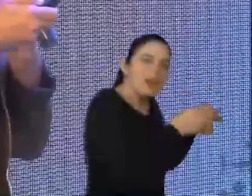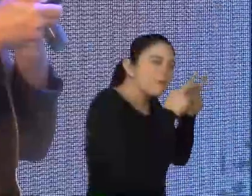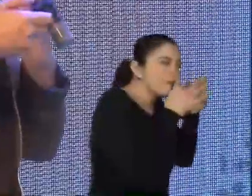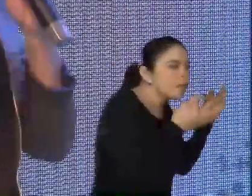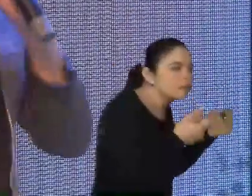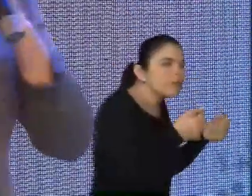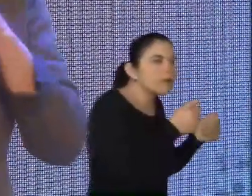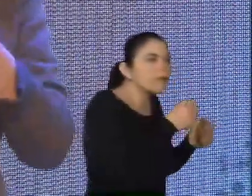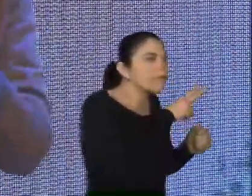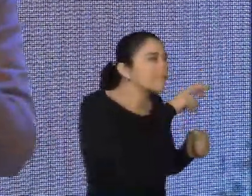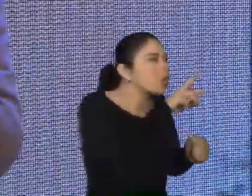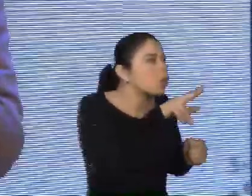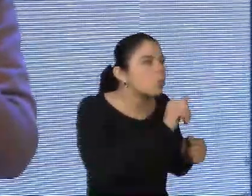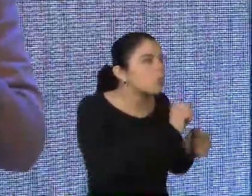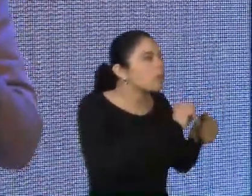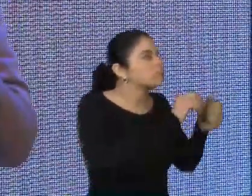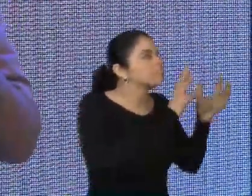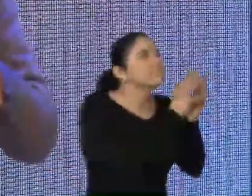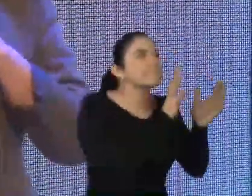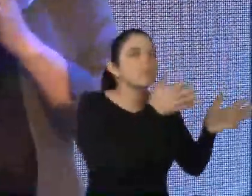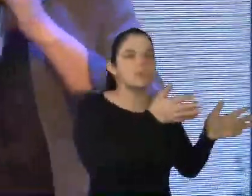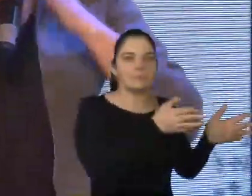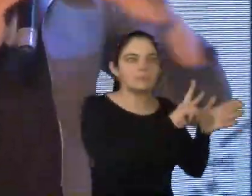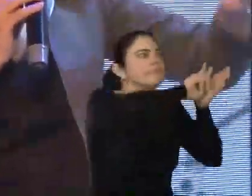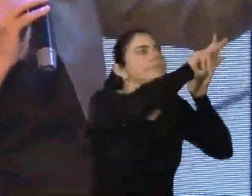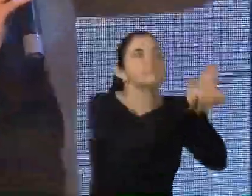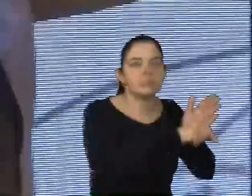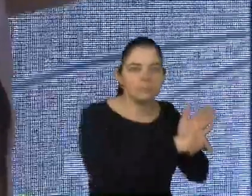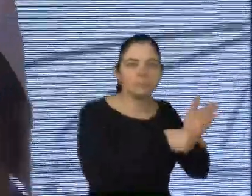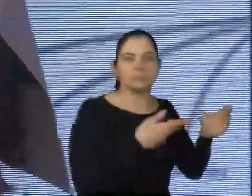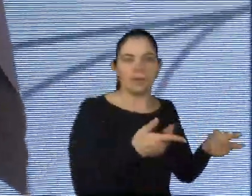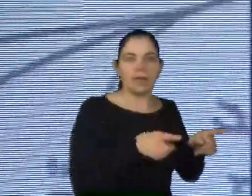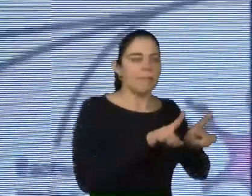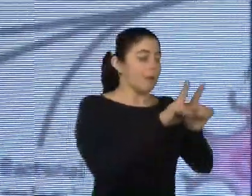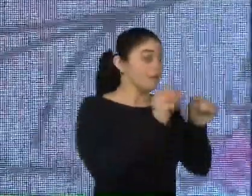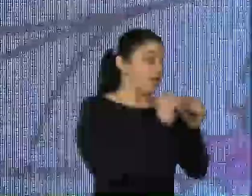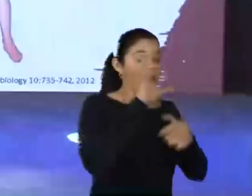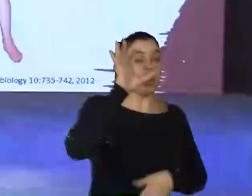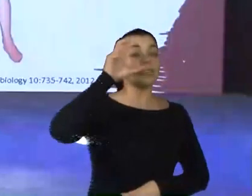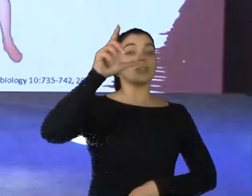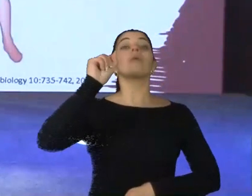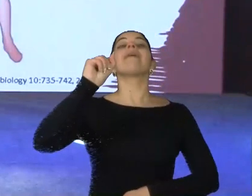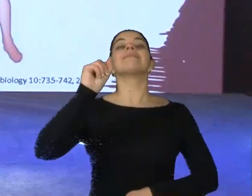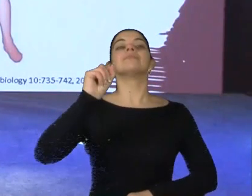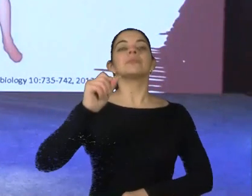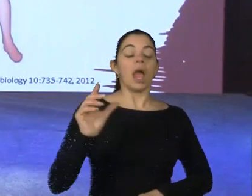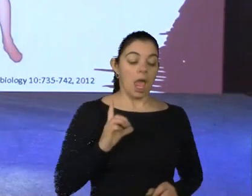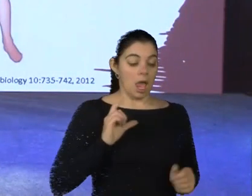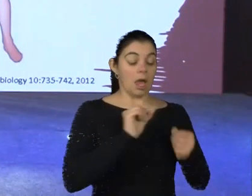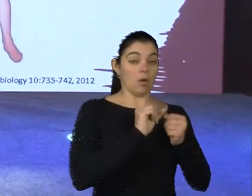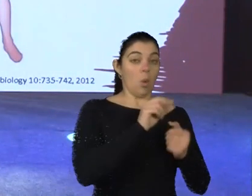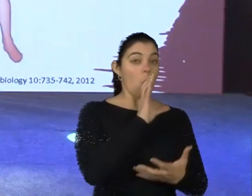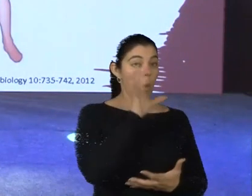não só no seu intestino, também vai gerar uma inflamação aqui, no seu cérebro.